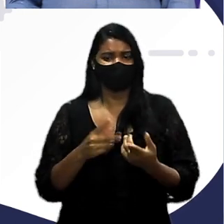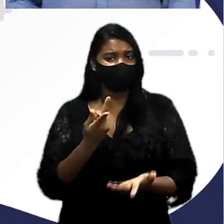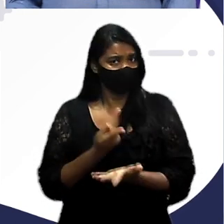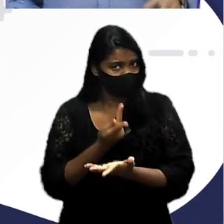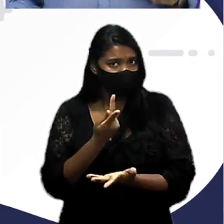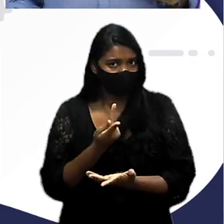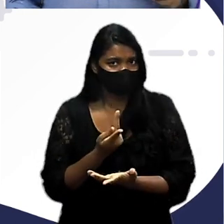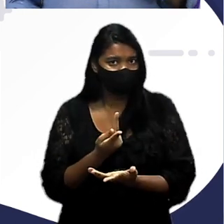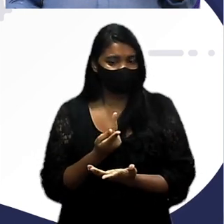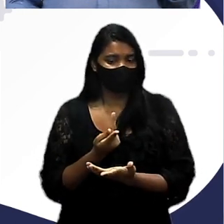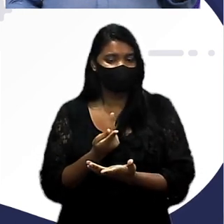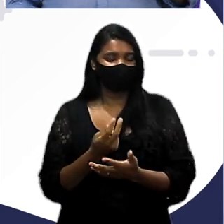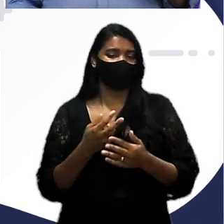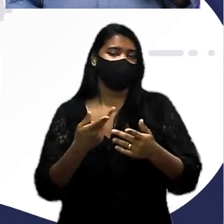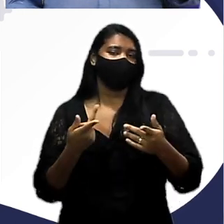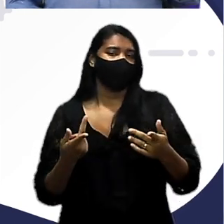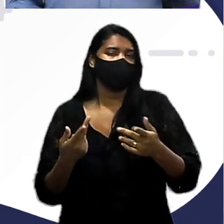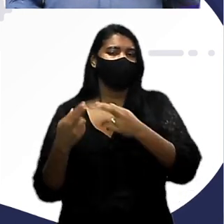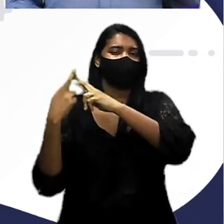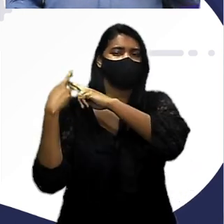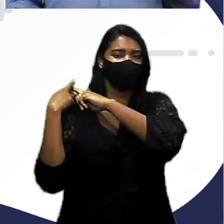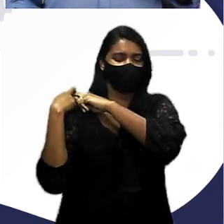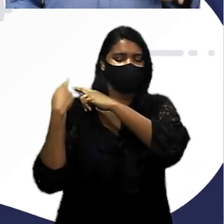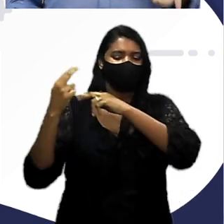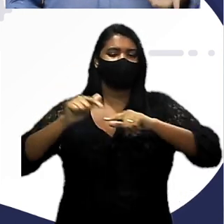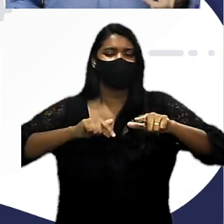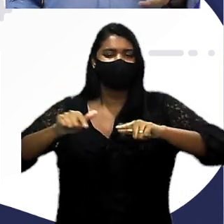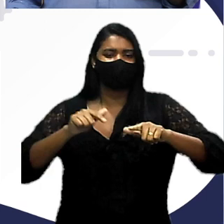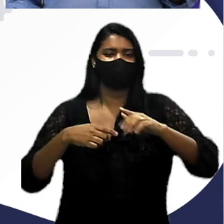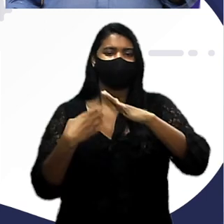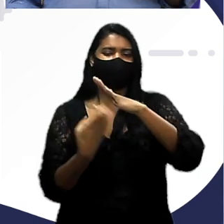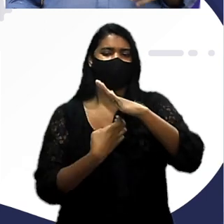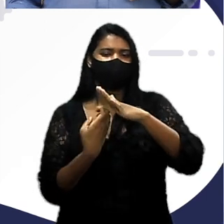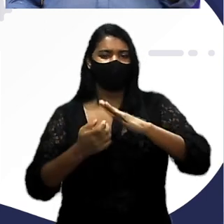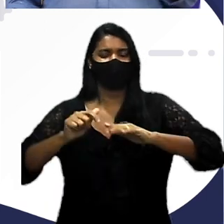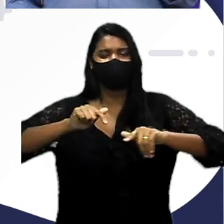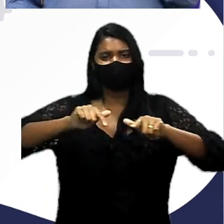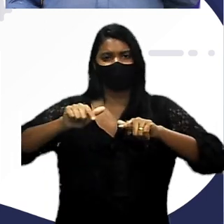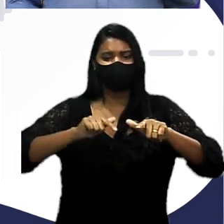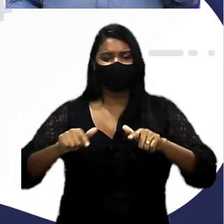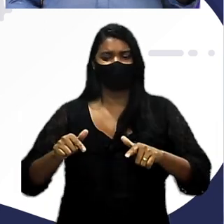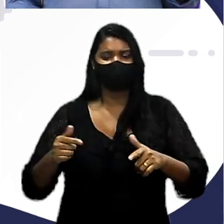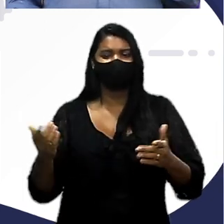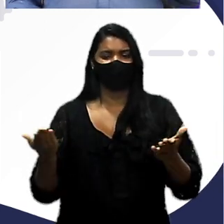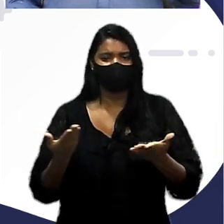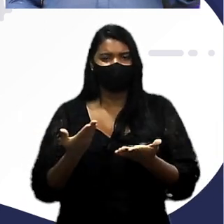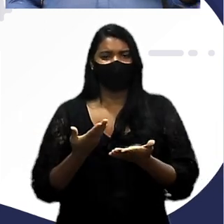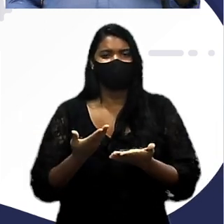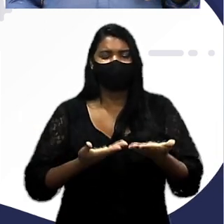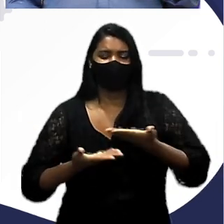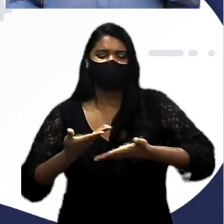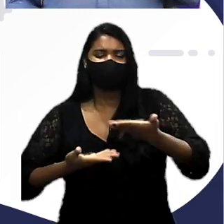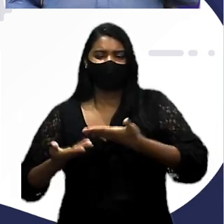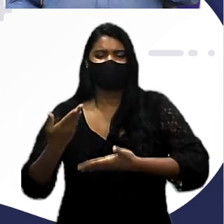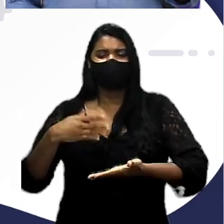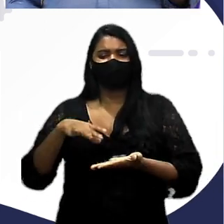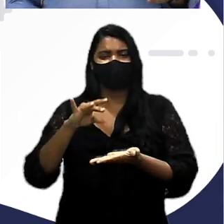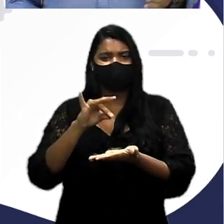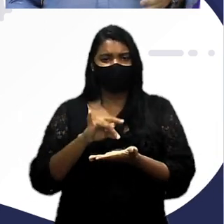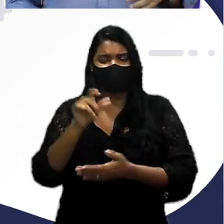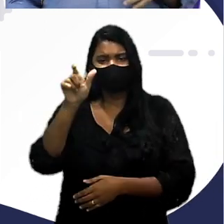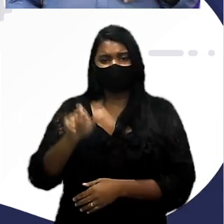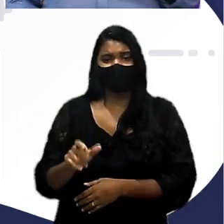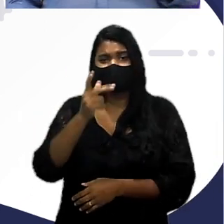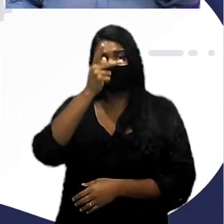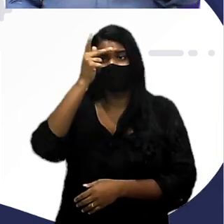ocorrer. Algumas funções, algumas atividades que vinham sendo executadas por